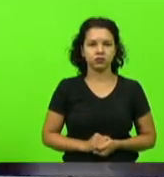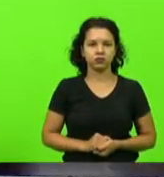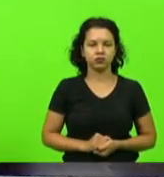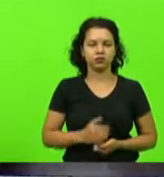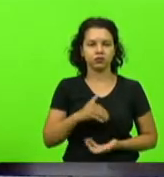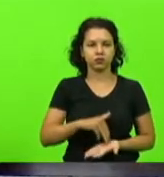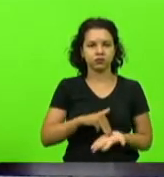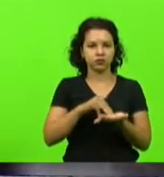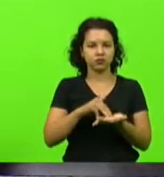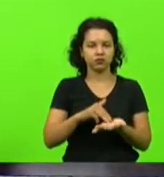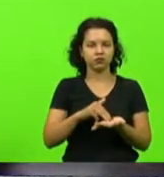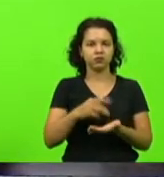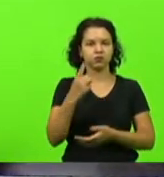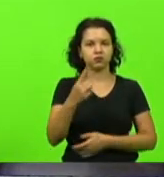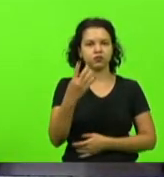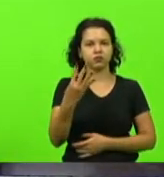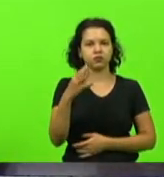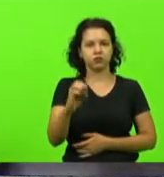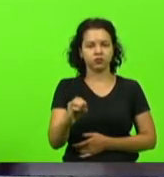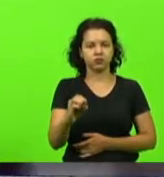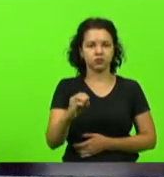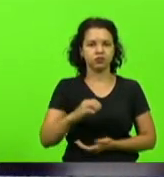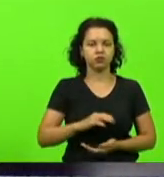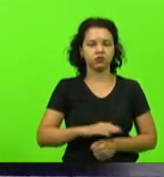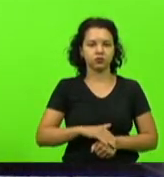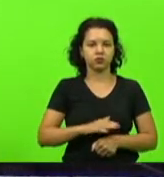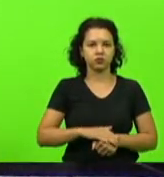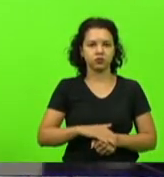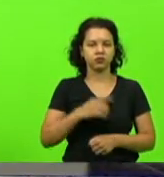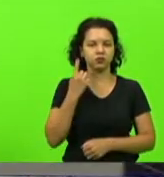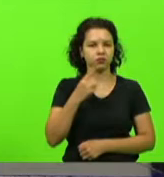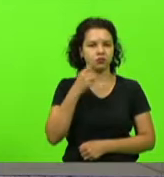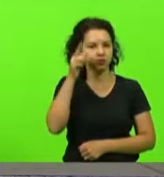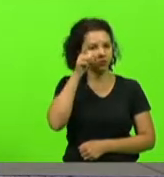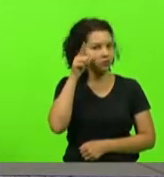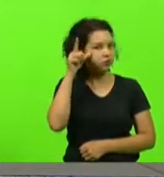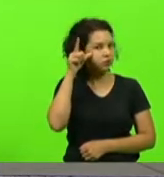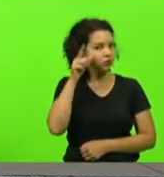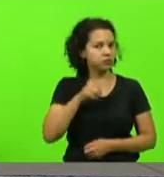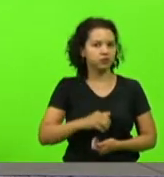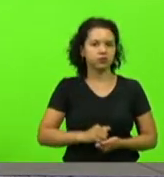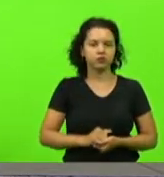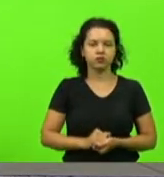moção 140. Autor, deputado Laércio Schuster,